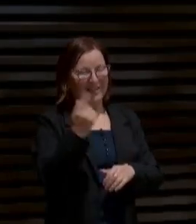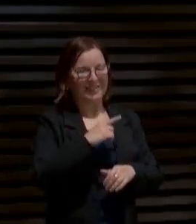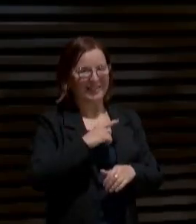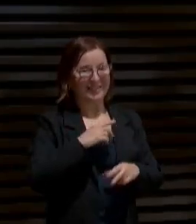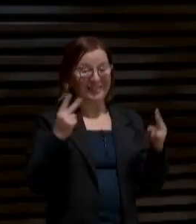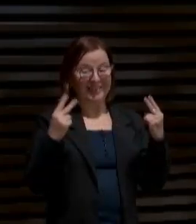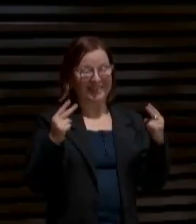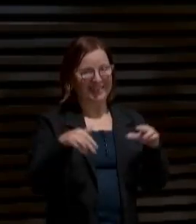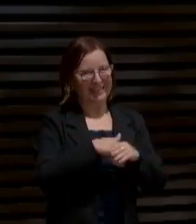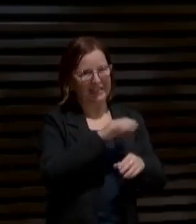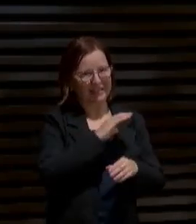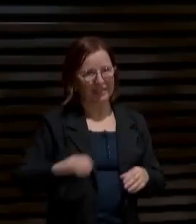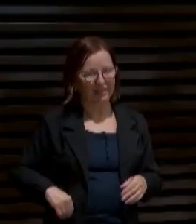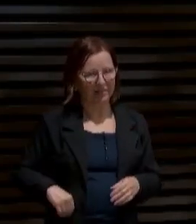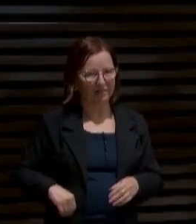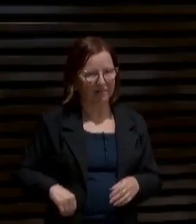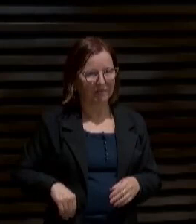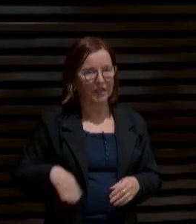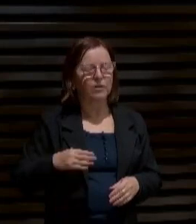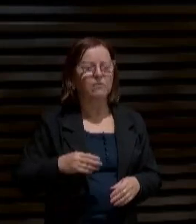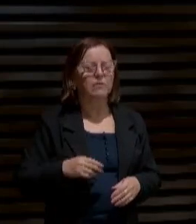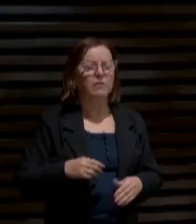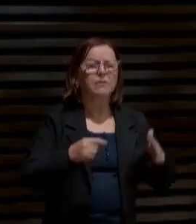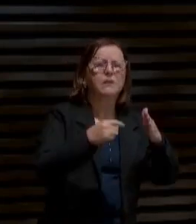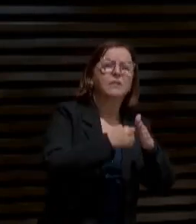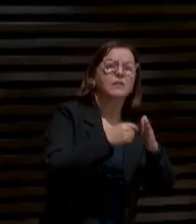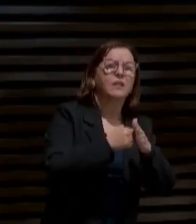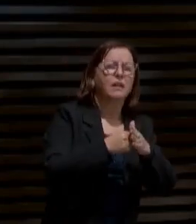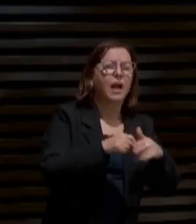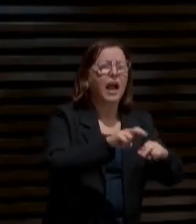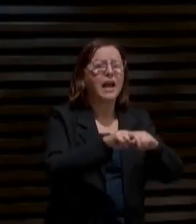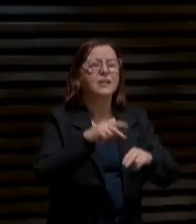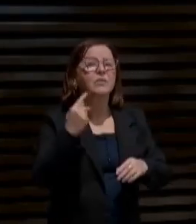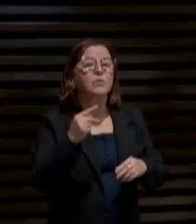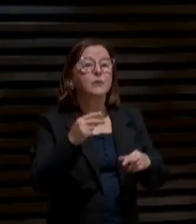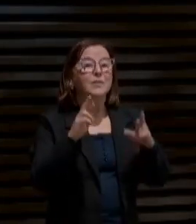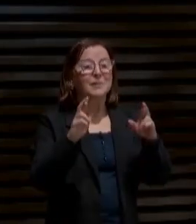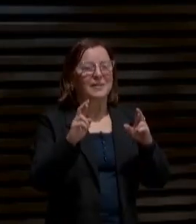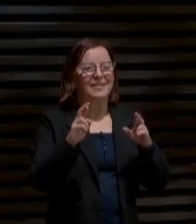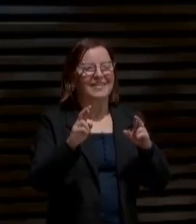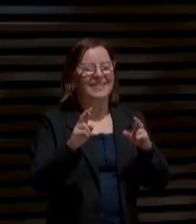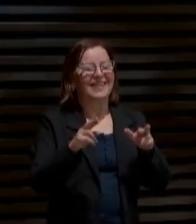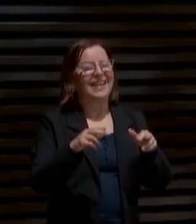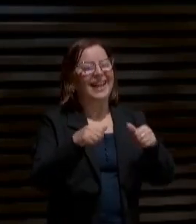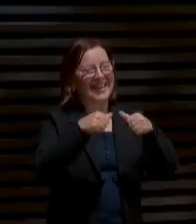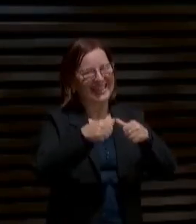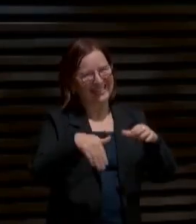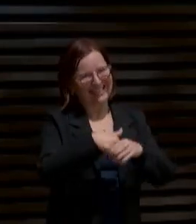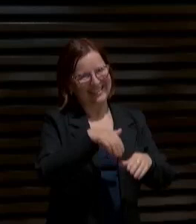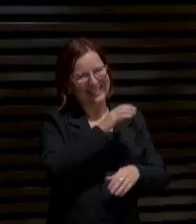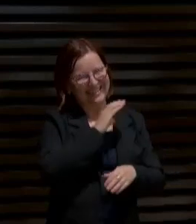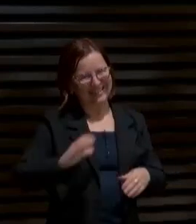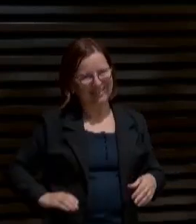bom e quando pedir em razão da nossa esperança onde é que tá a razão da nossa esperança está em Cristo por isso acham da